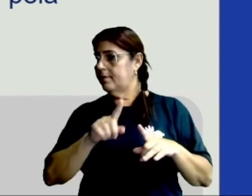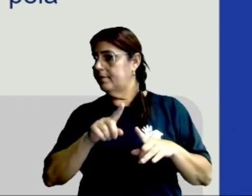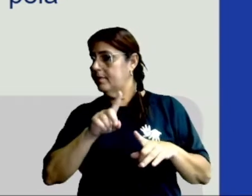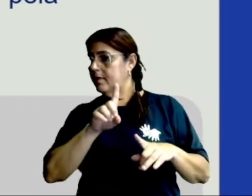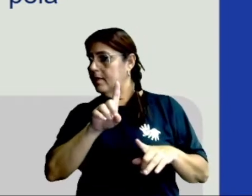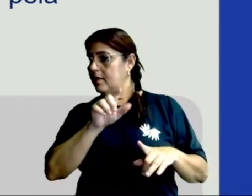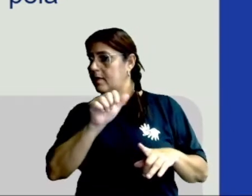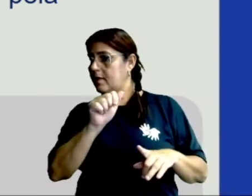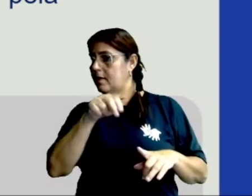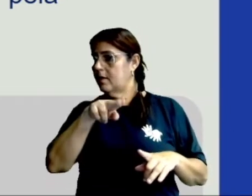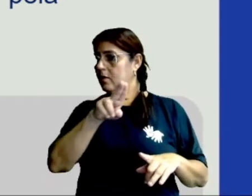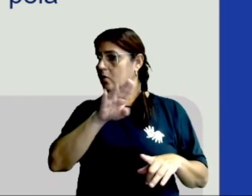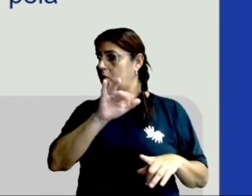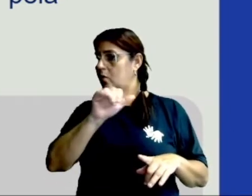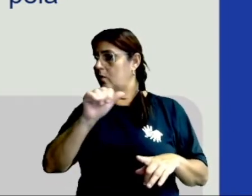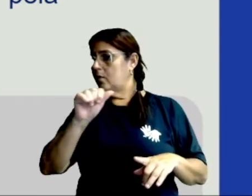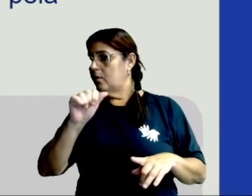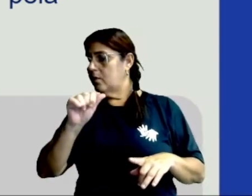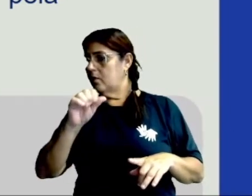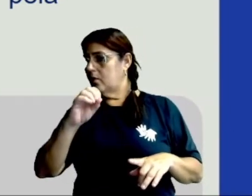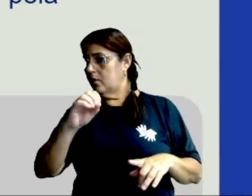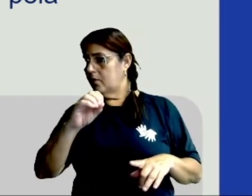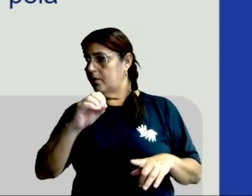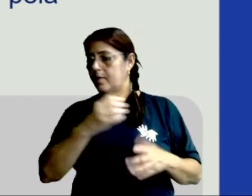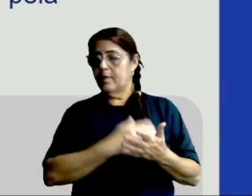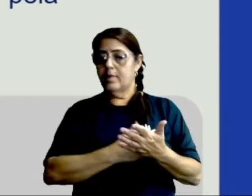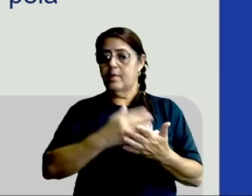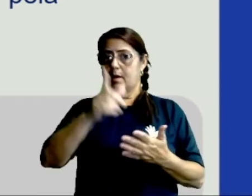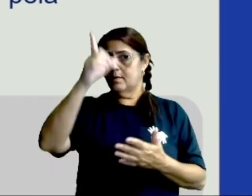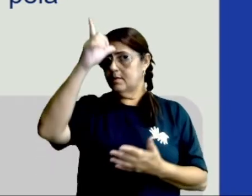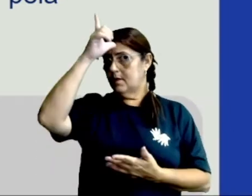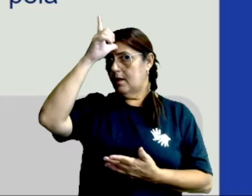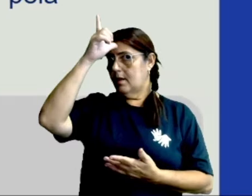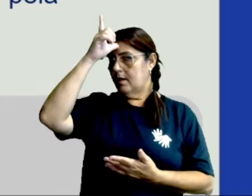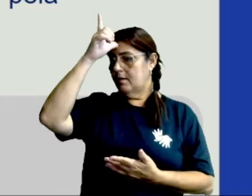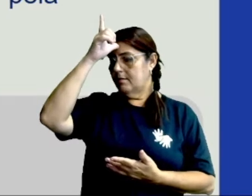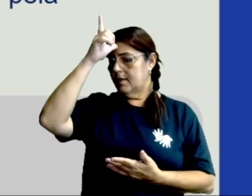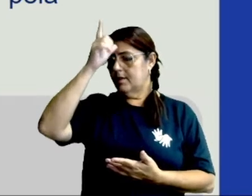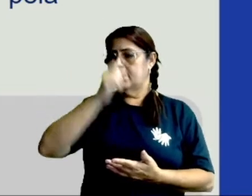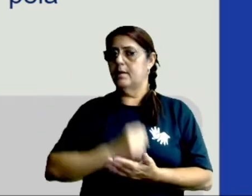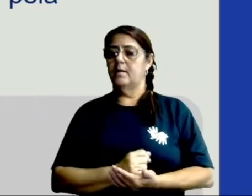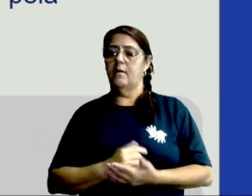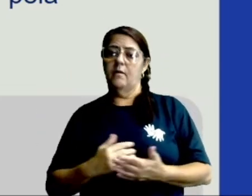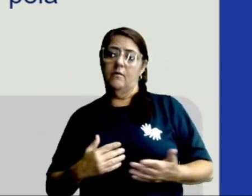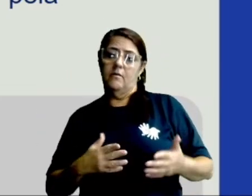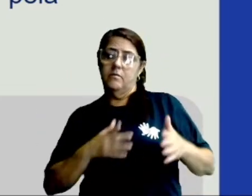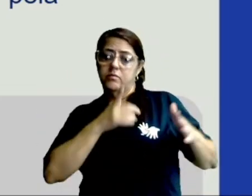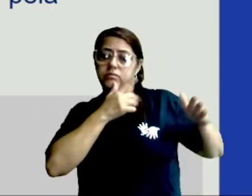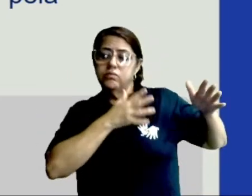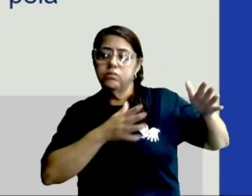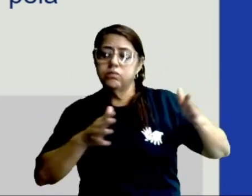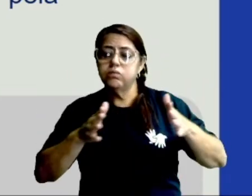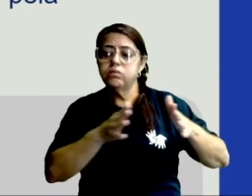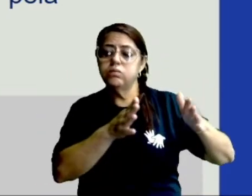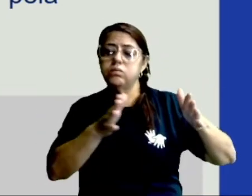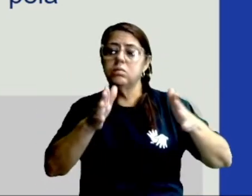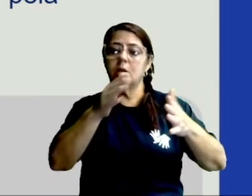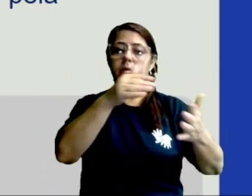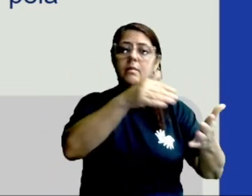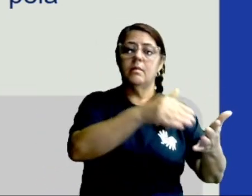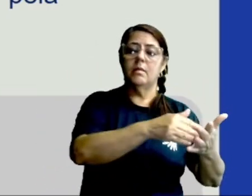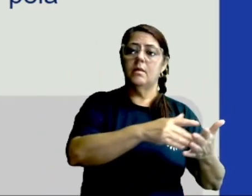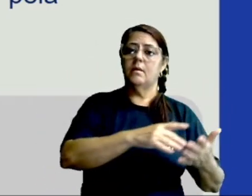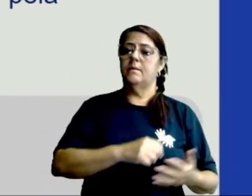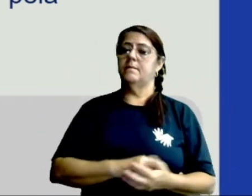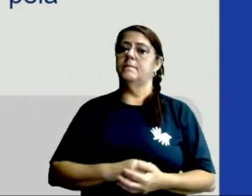pelos russos. O Danúbio, ele nasce na Alemanha e percorre até o Mar Negro.